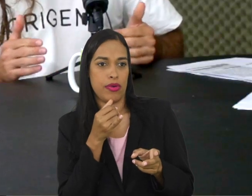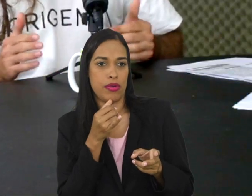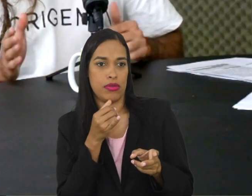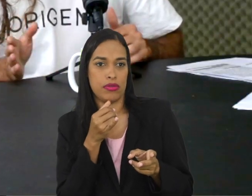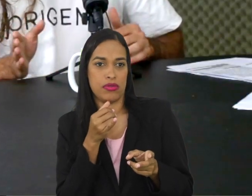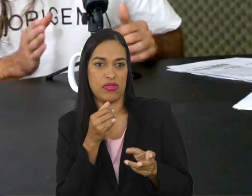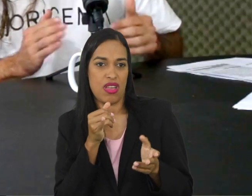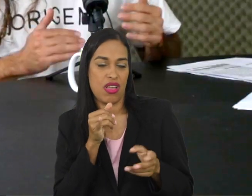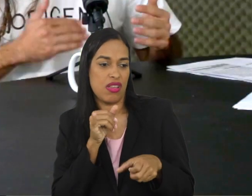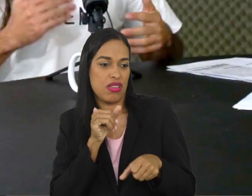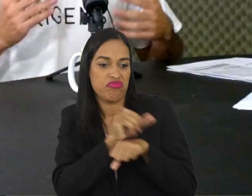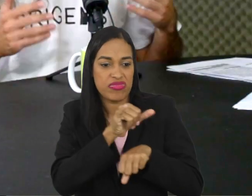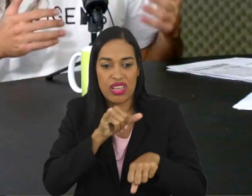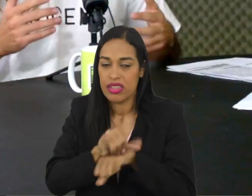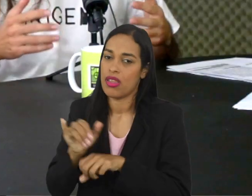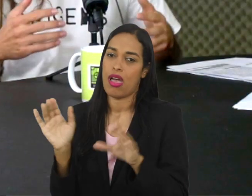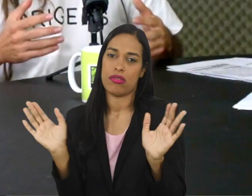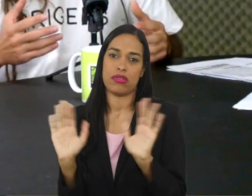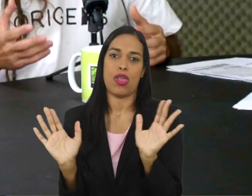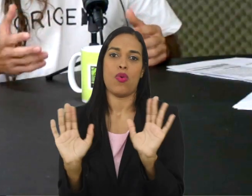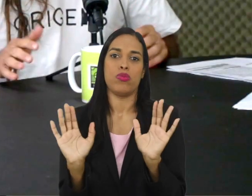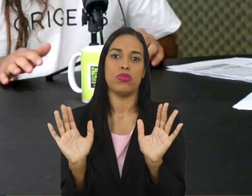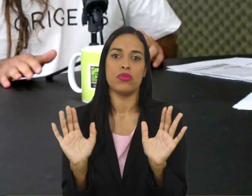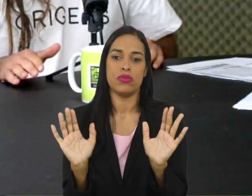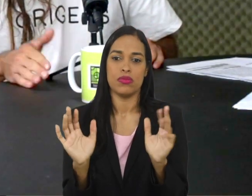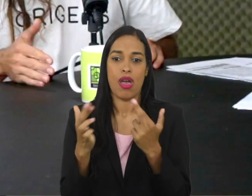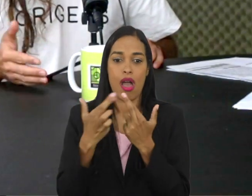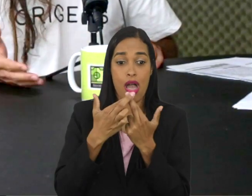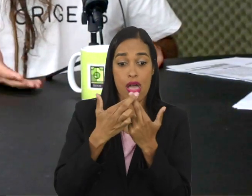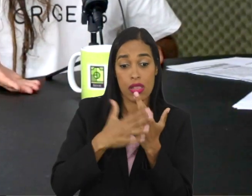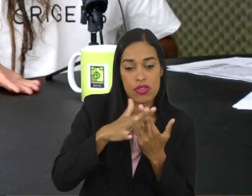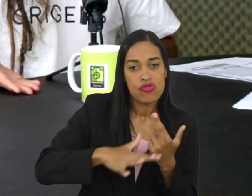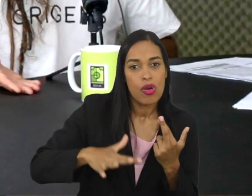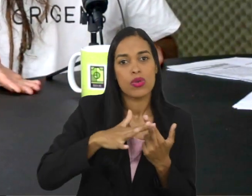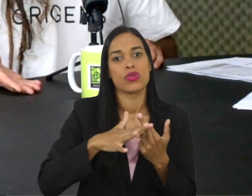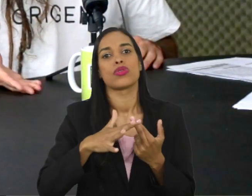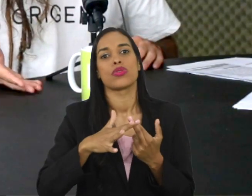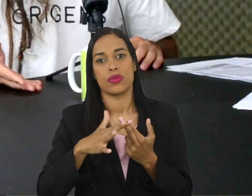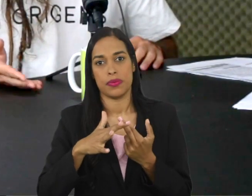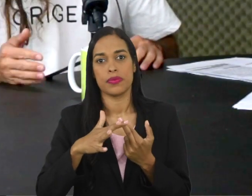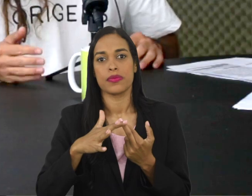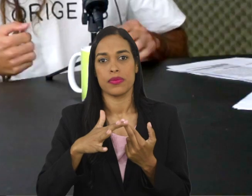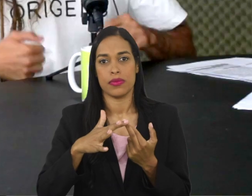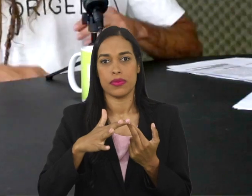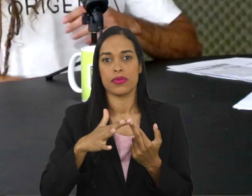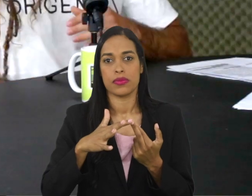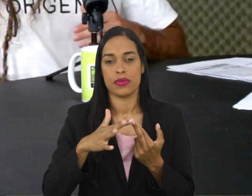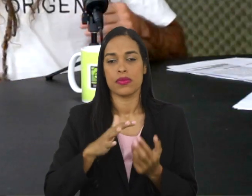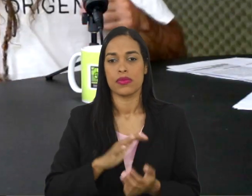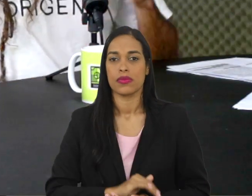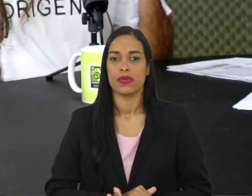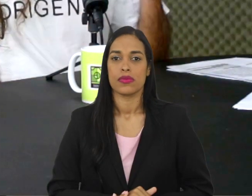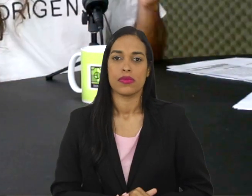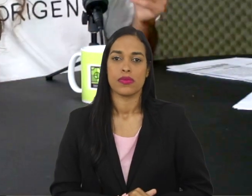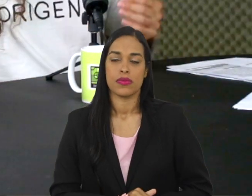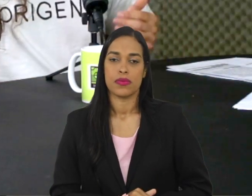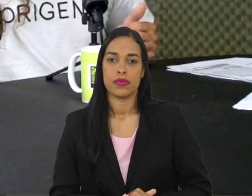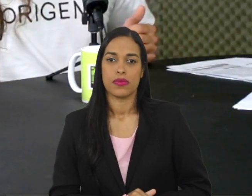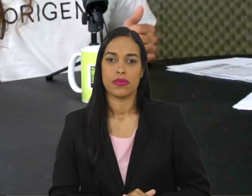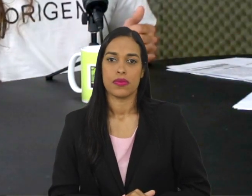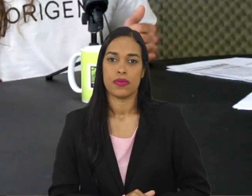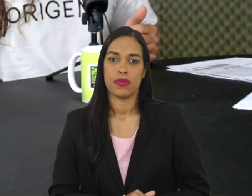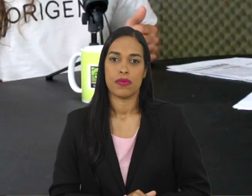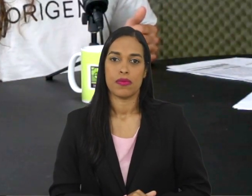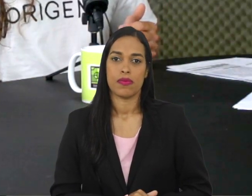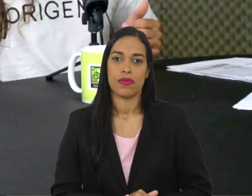mas também não ficar enaltecendo muito o aspecto religioso. tanto no sentido